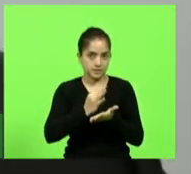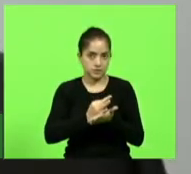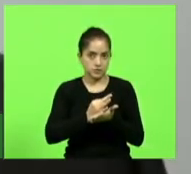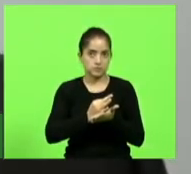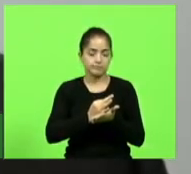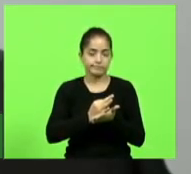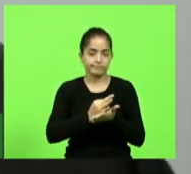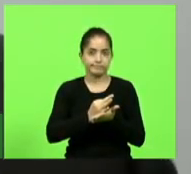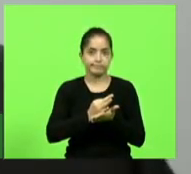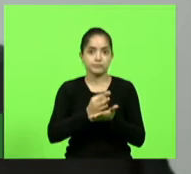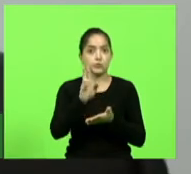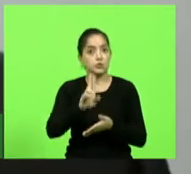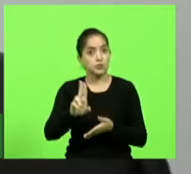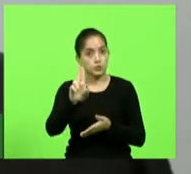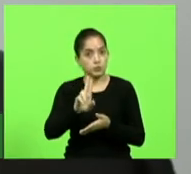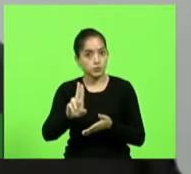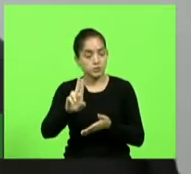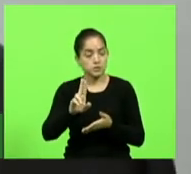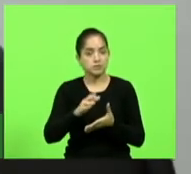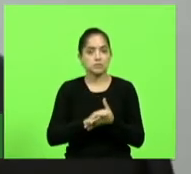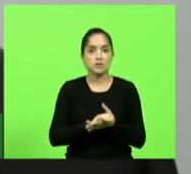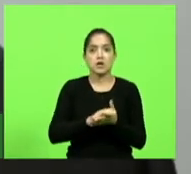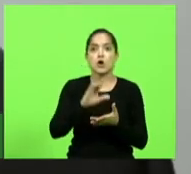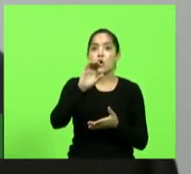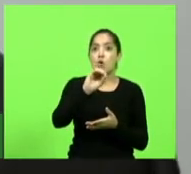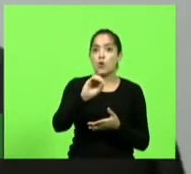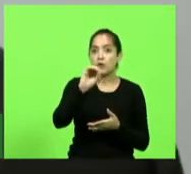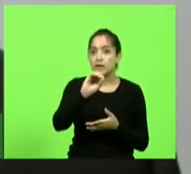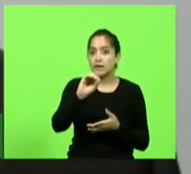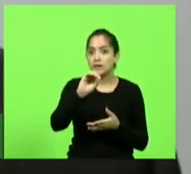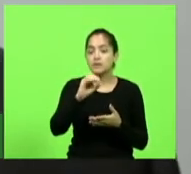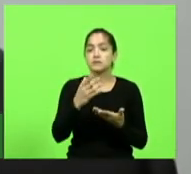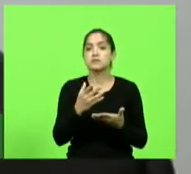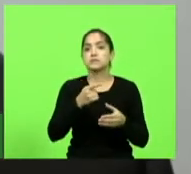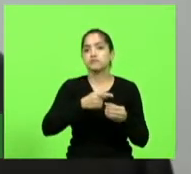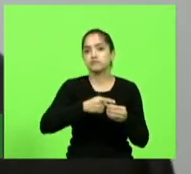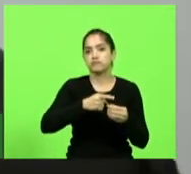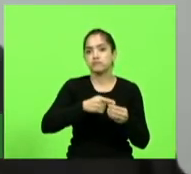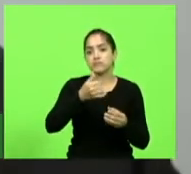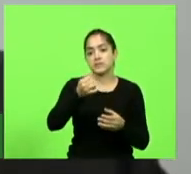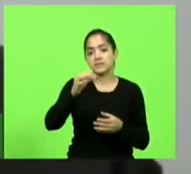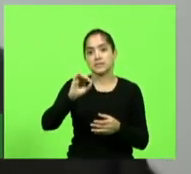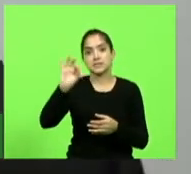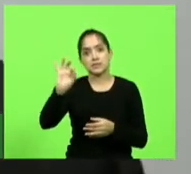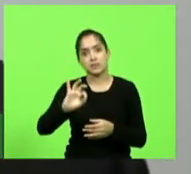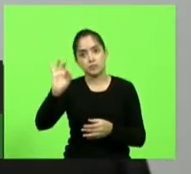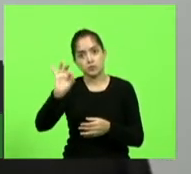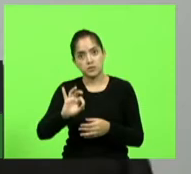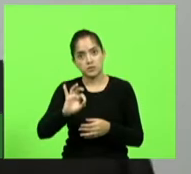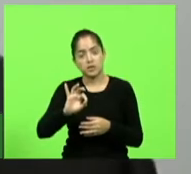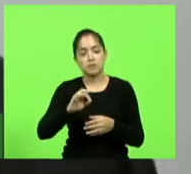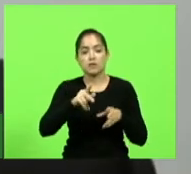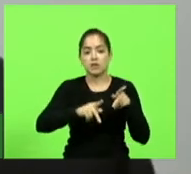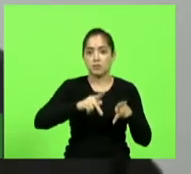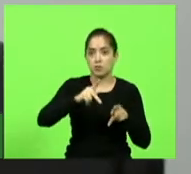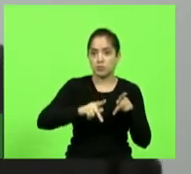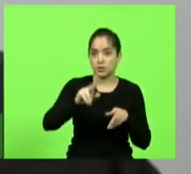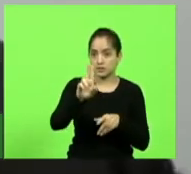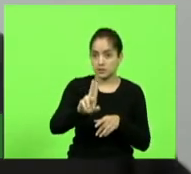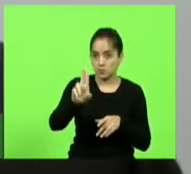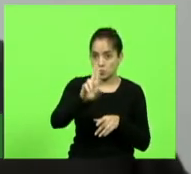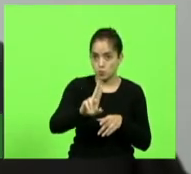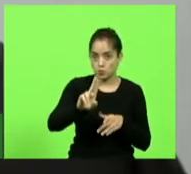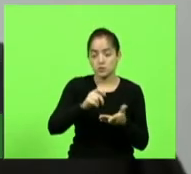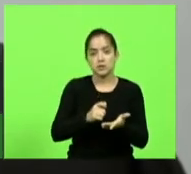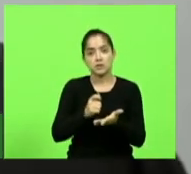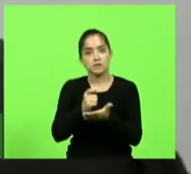consome de água. Orleans é 60%. Que o povo consome de água, ele vai pagar a